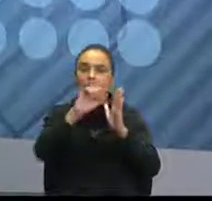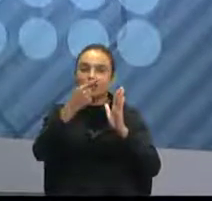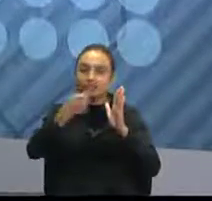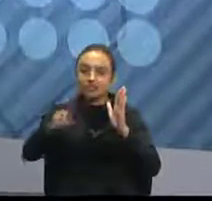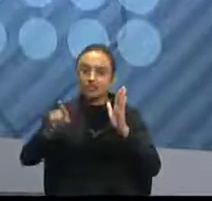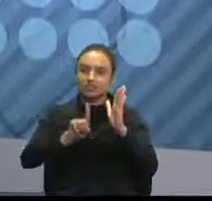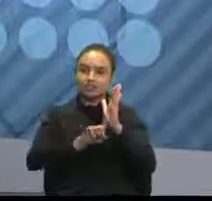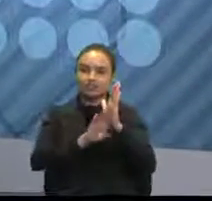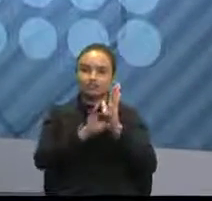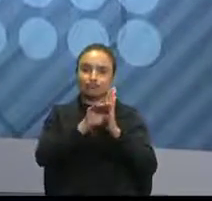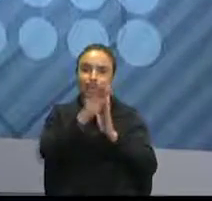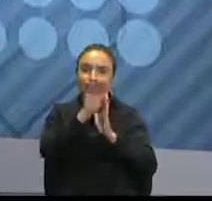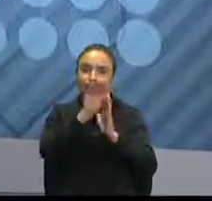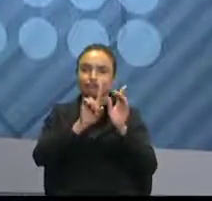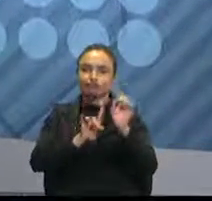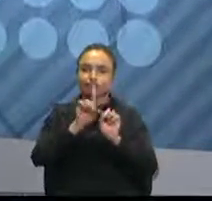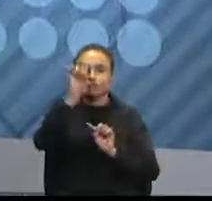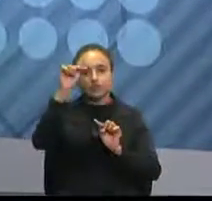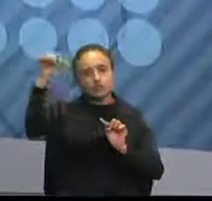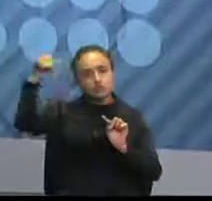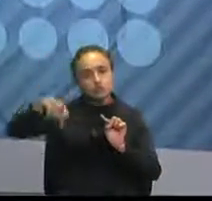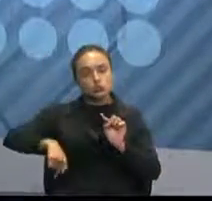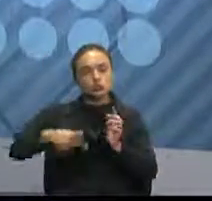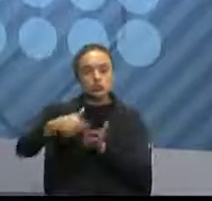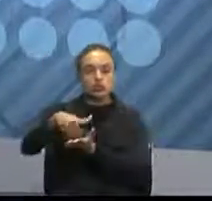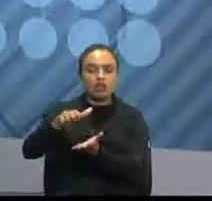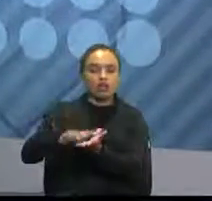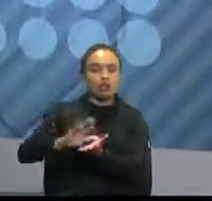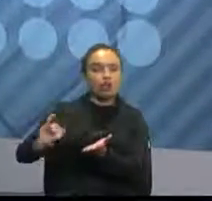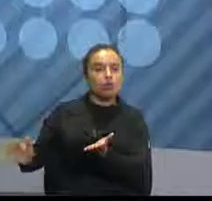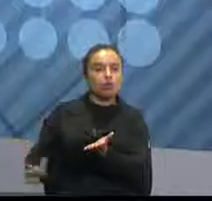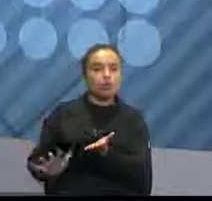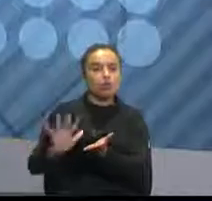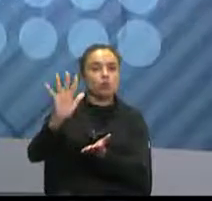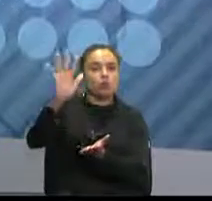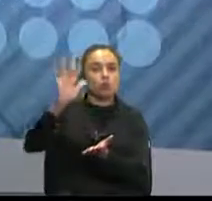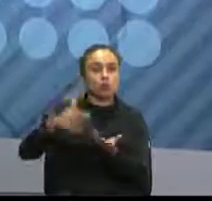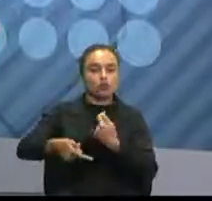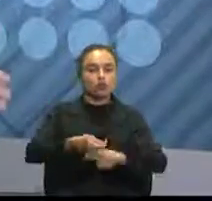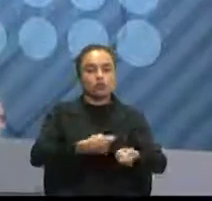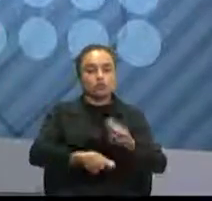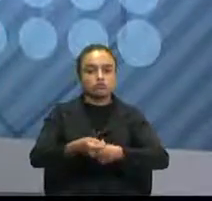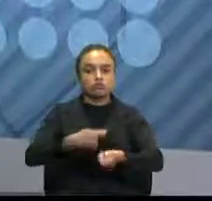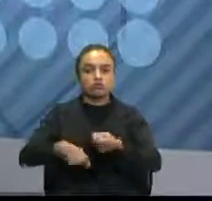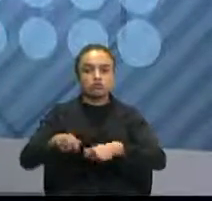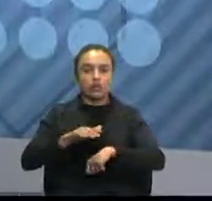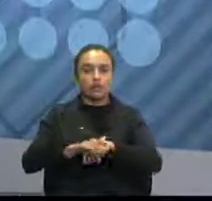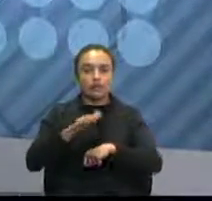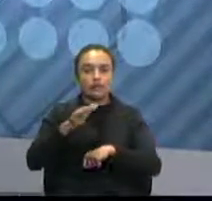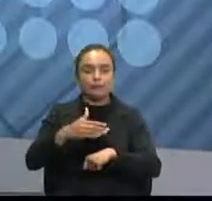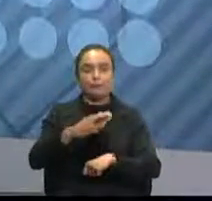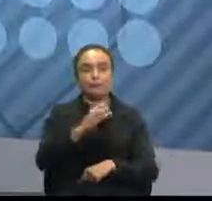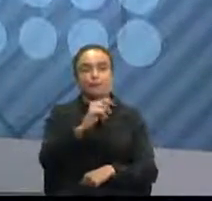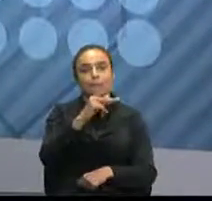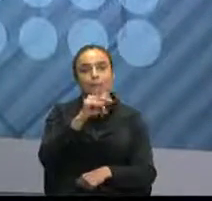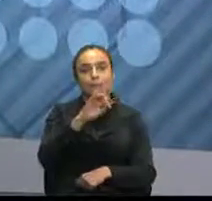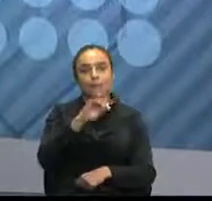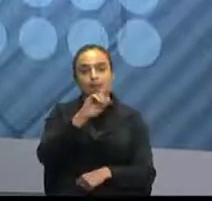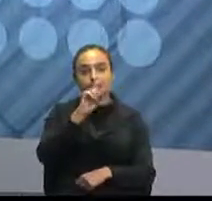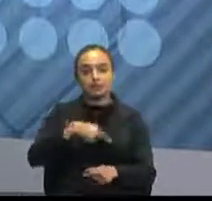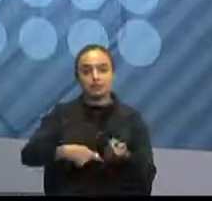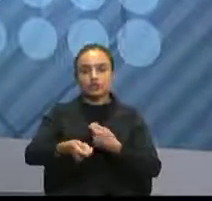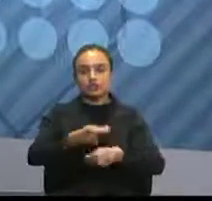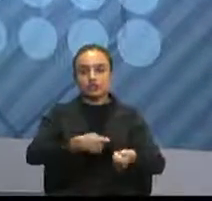o as taxas de juros da economia quanto mais altas taxas de juros mais capital para renda fixa e menos